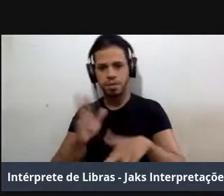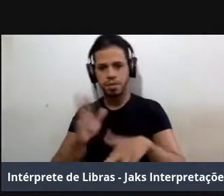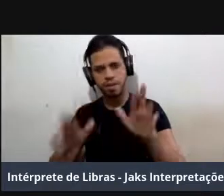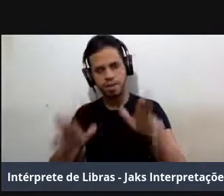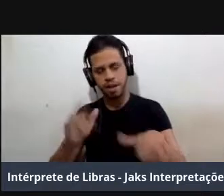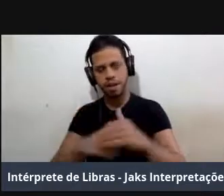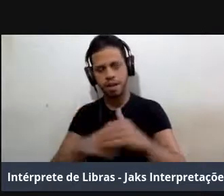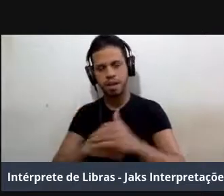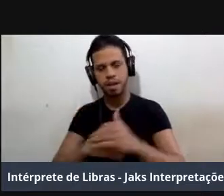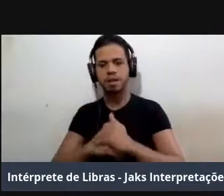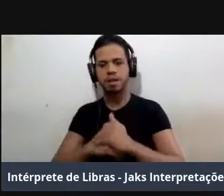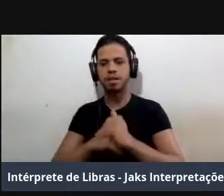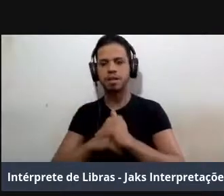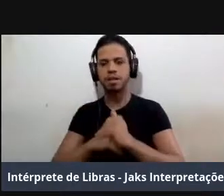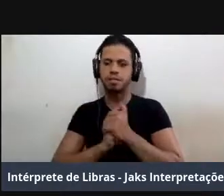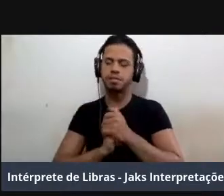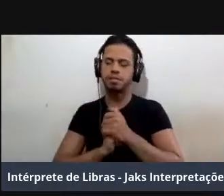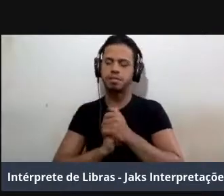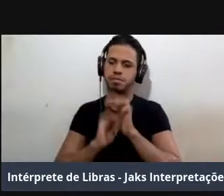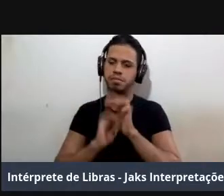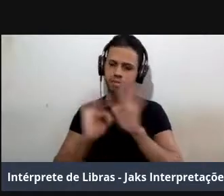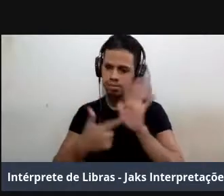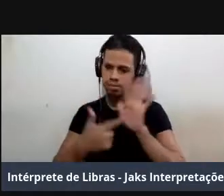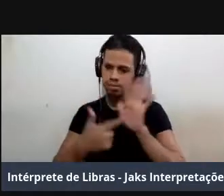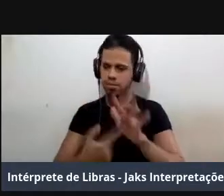coisas que você falou aí sobre